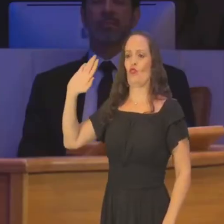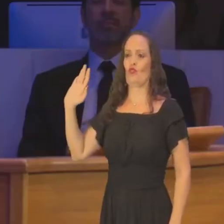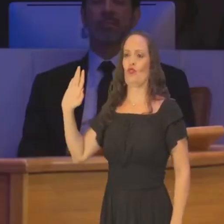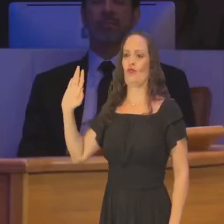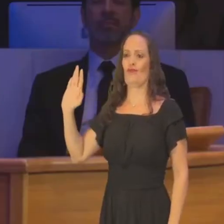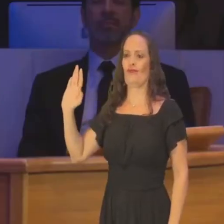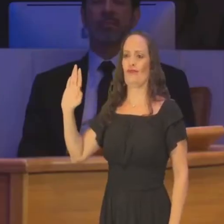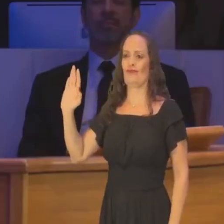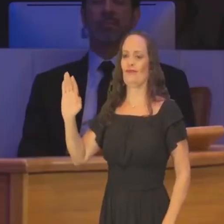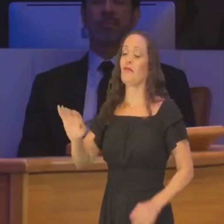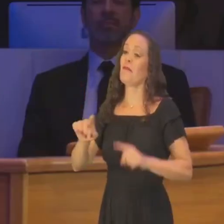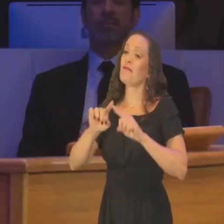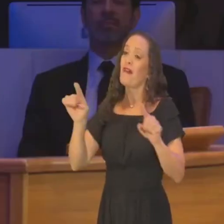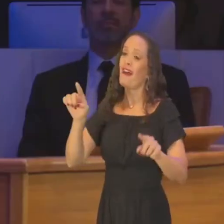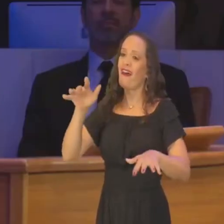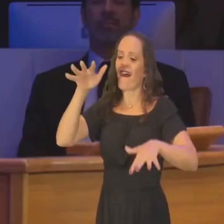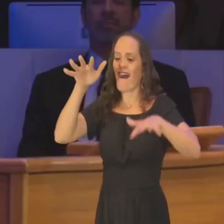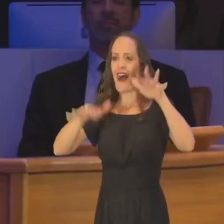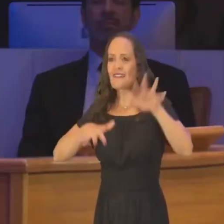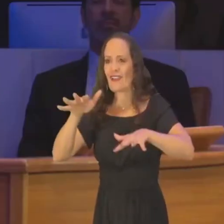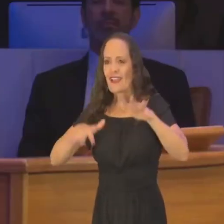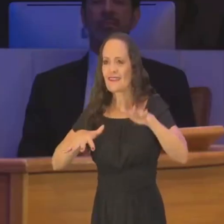Mas o que nós fazemos muitas vezes,